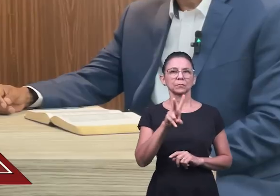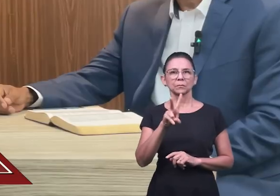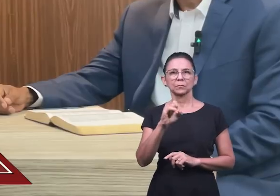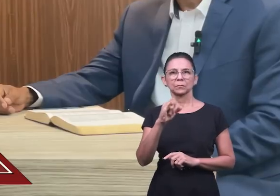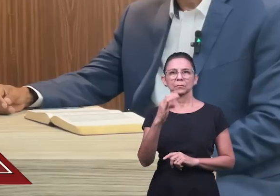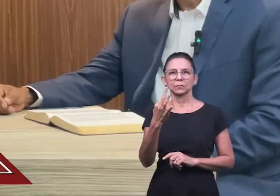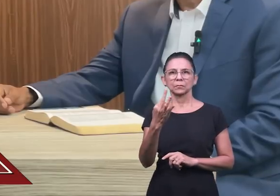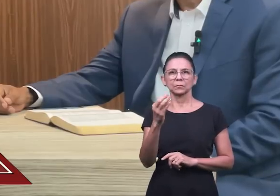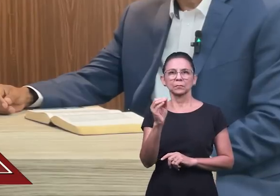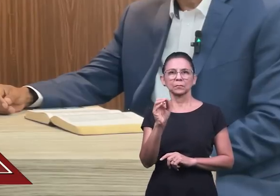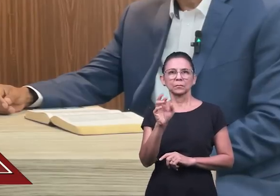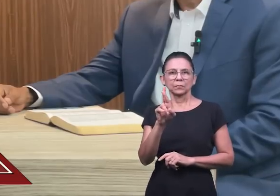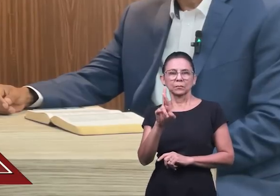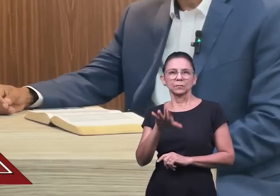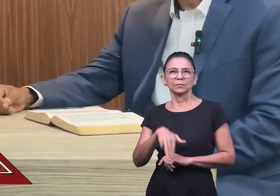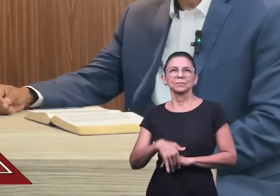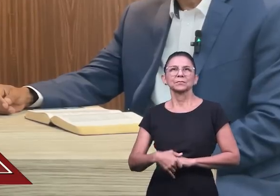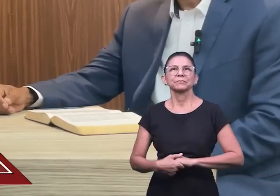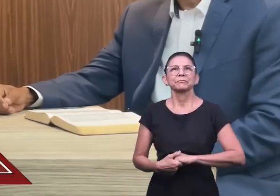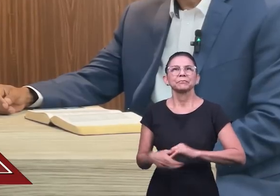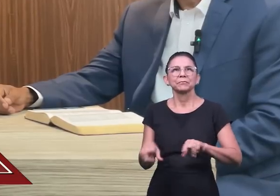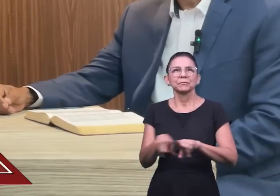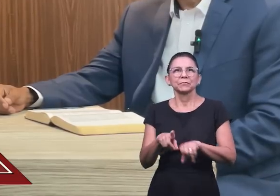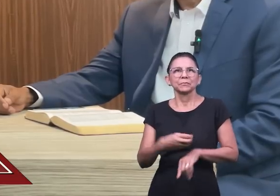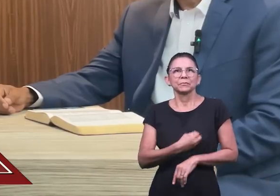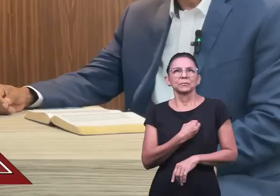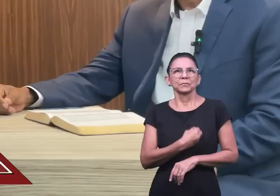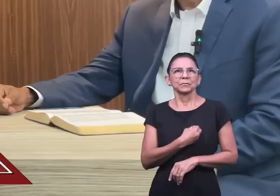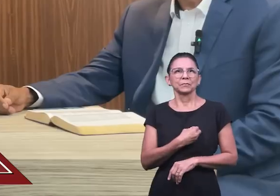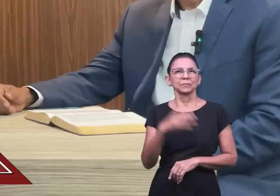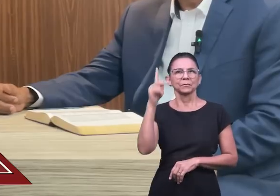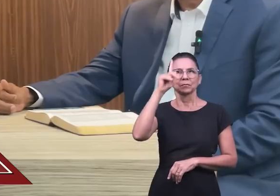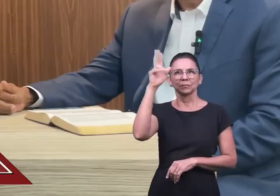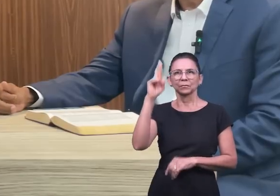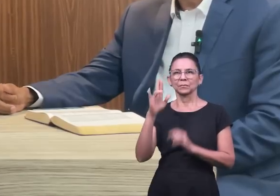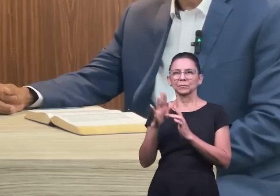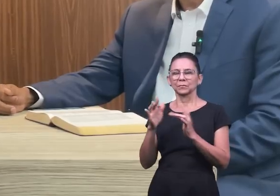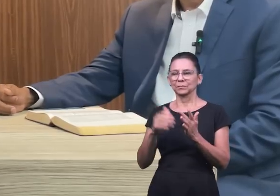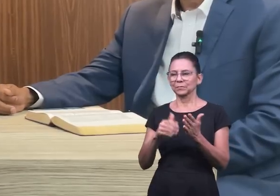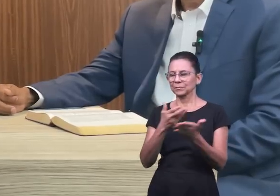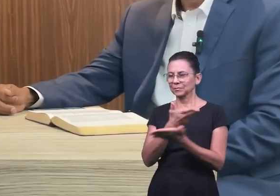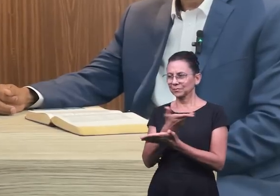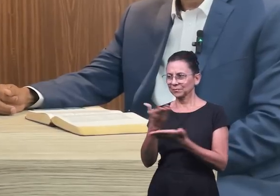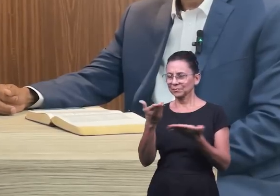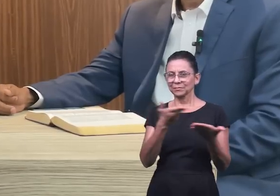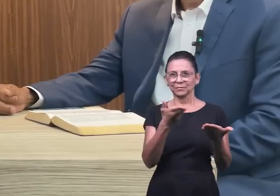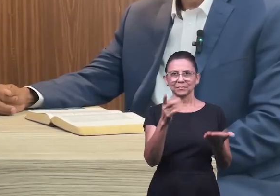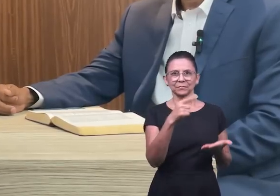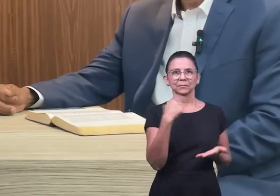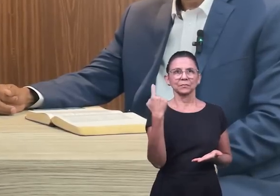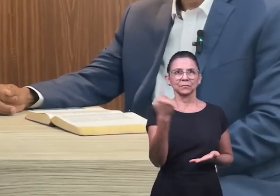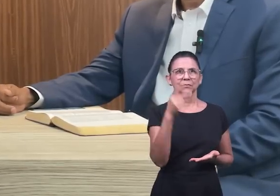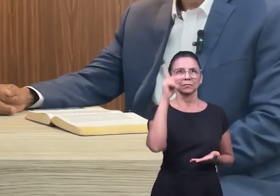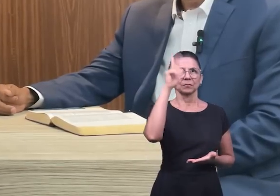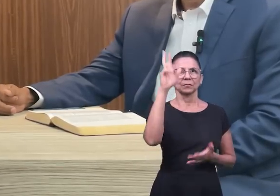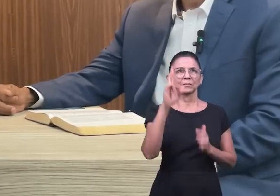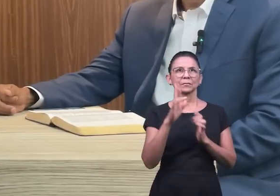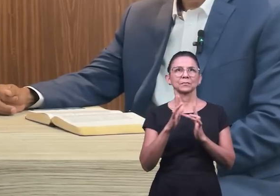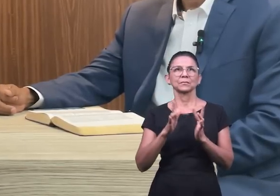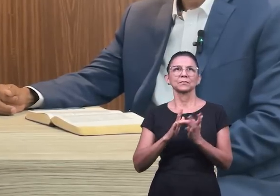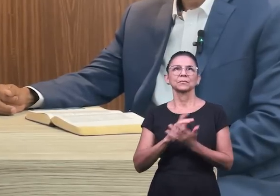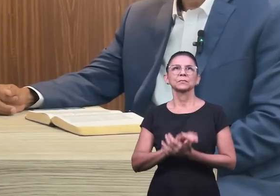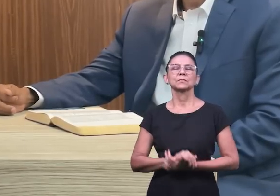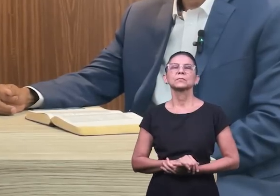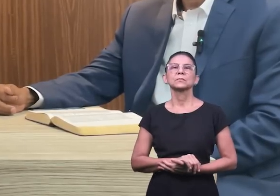Vitor Medeiros, da igreja de Água Santa. Pai do Senhor Pastor, Pai do Senhor Pastor Albino, os irmãos estão participando, a paz do Senhor Jesus.